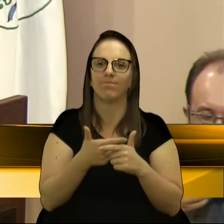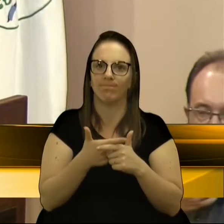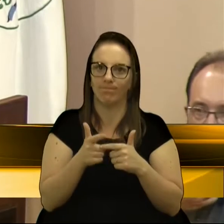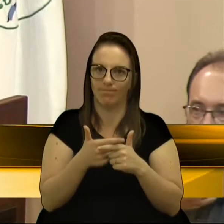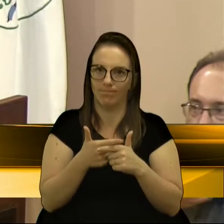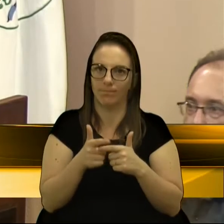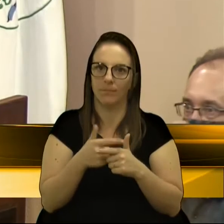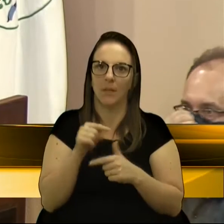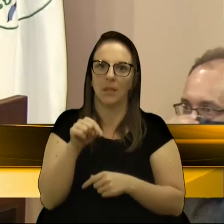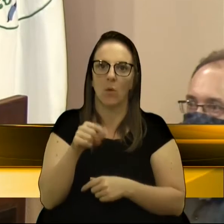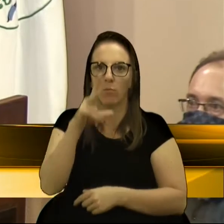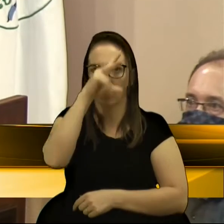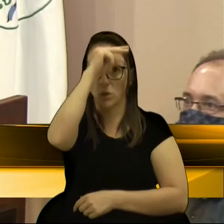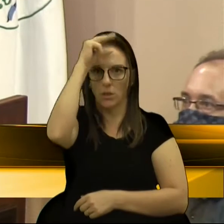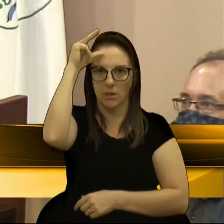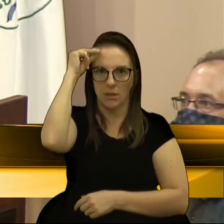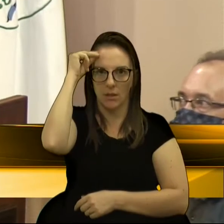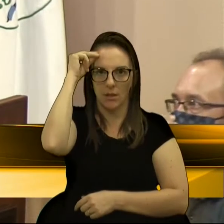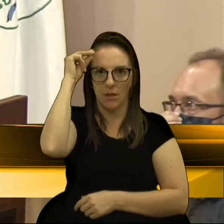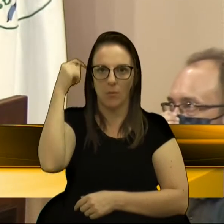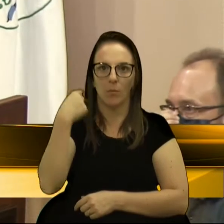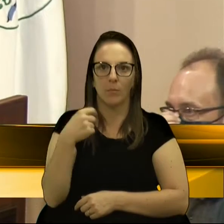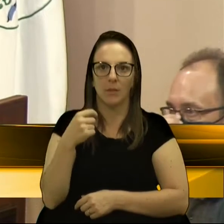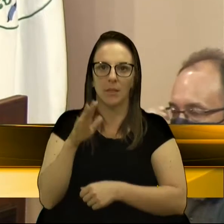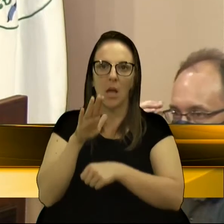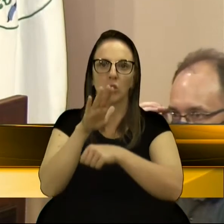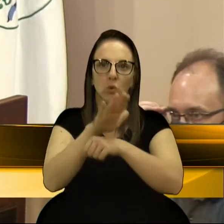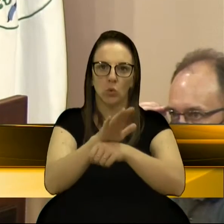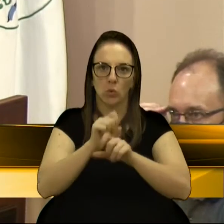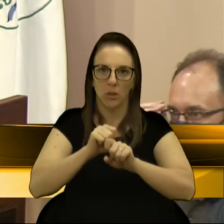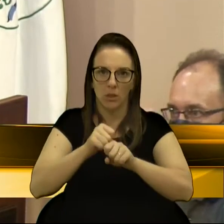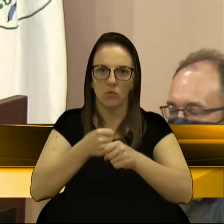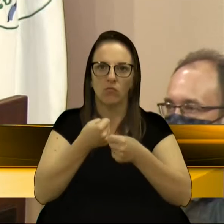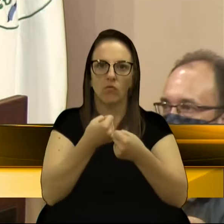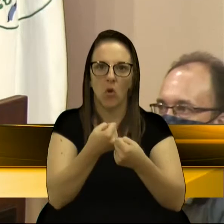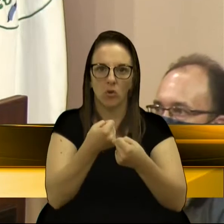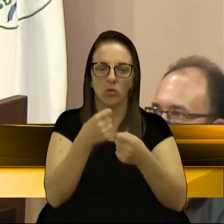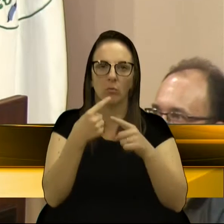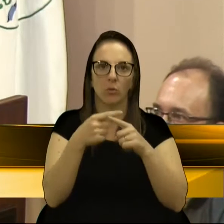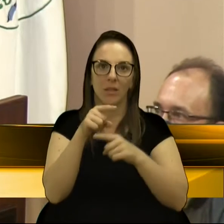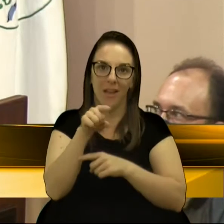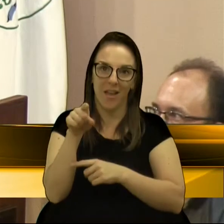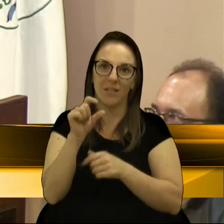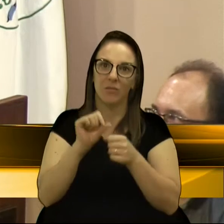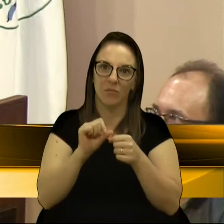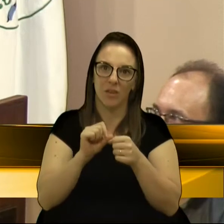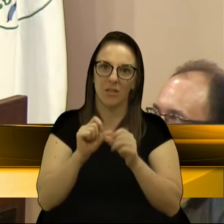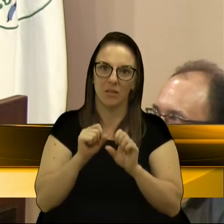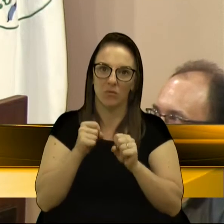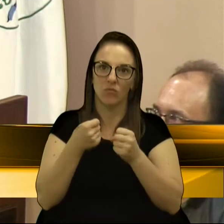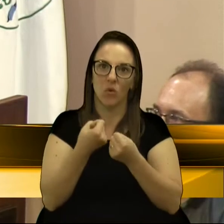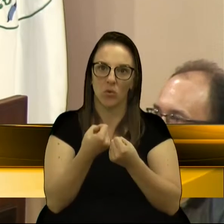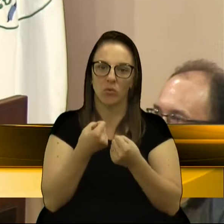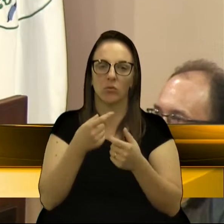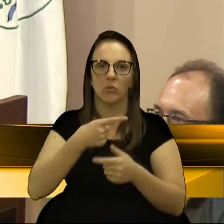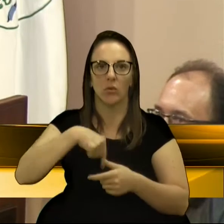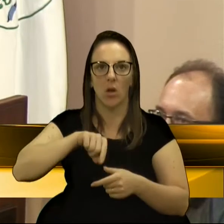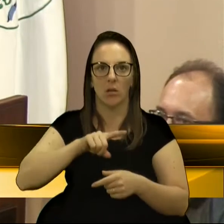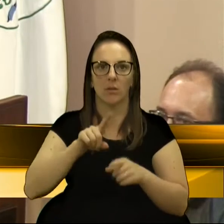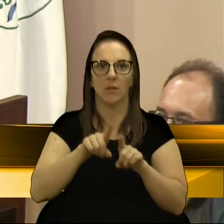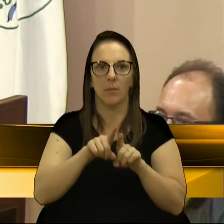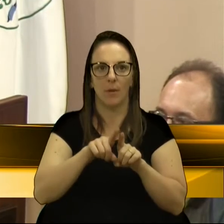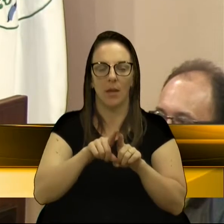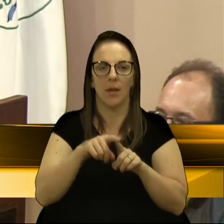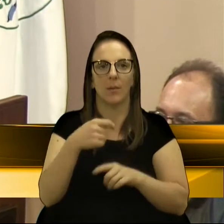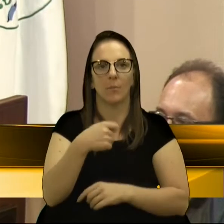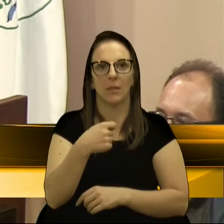município também fazer esse tipo de esforço, porque eles fizeram o esforço deles, né? Então, cabe a nós também exigirmos do município